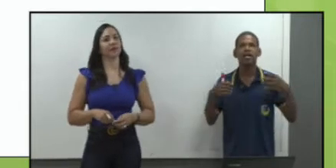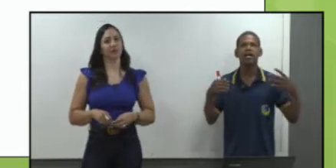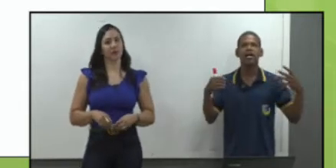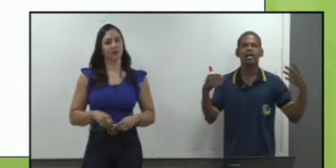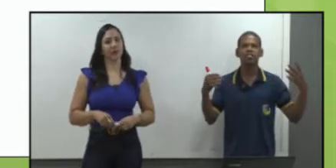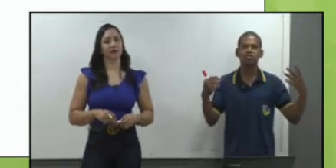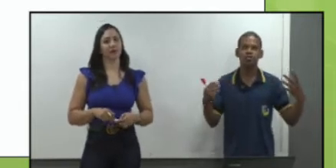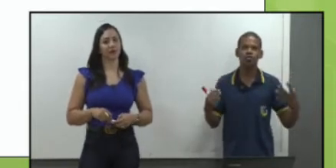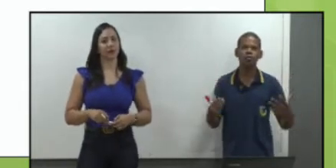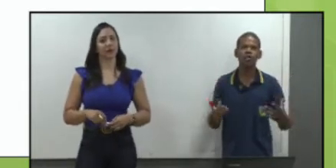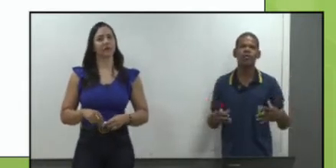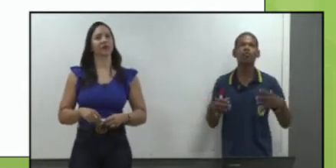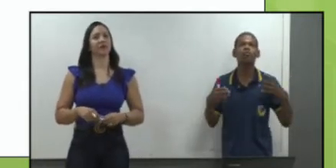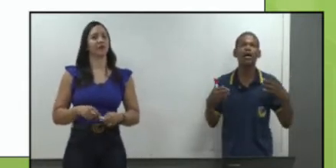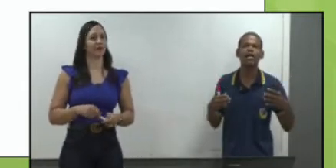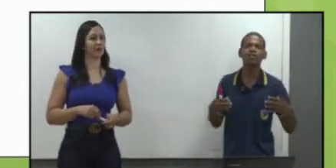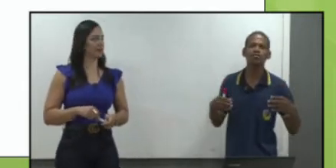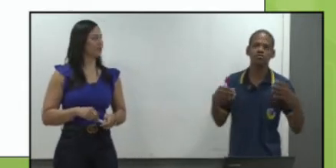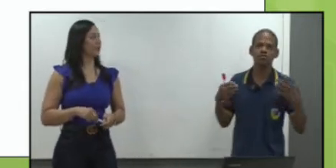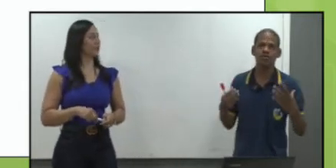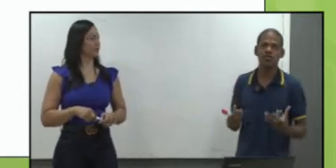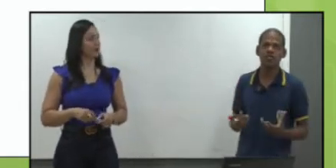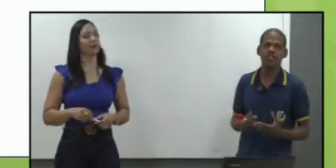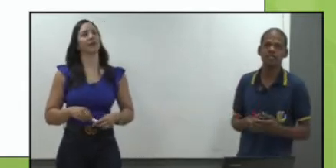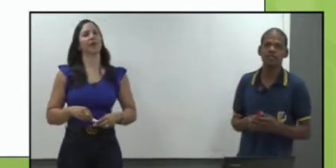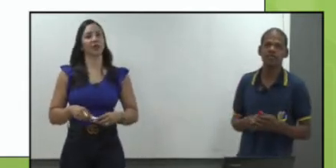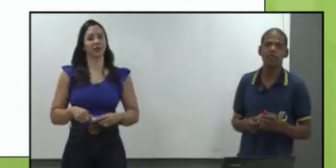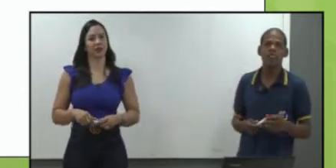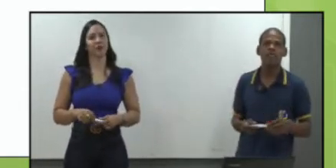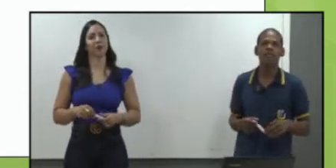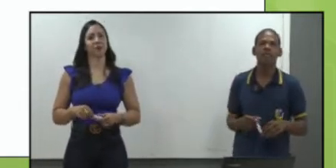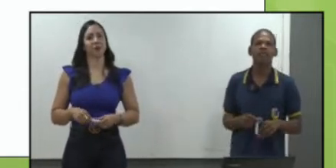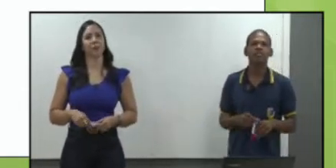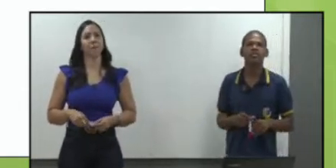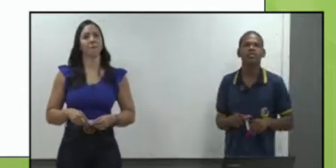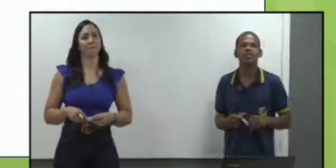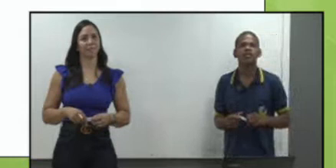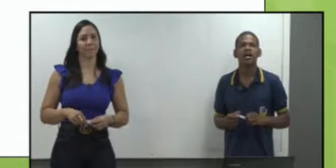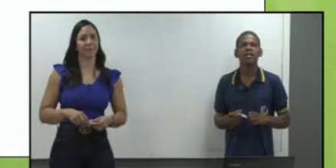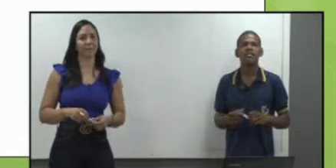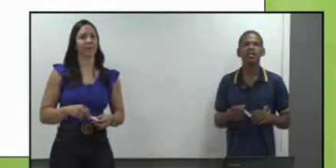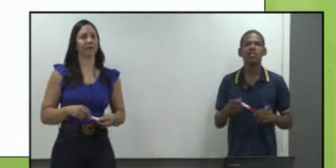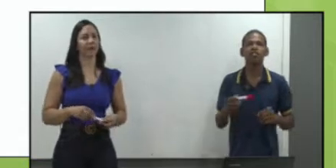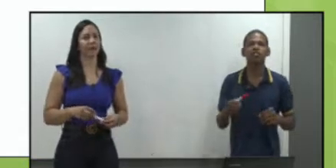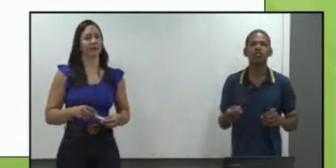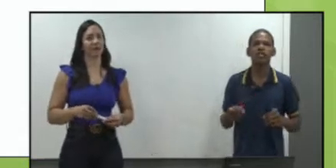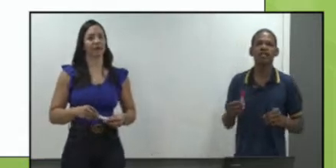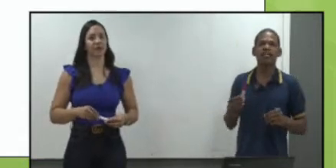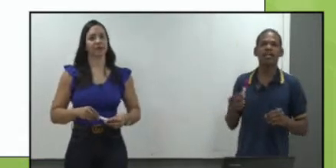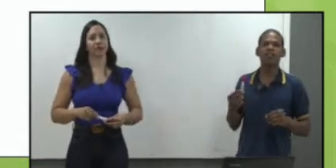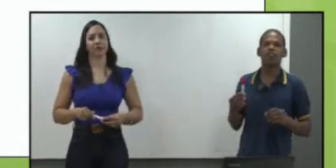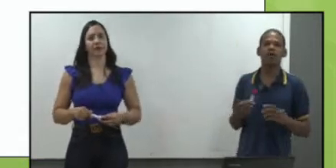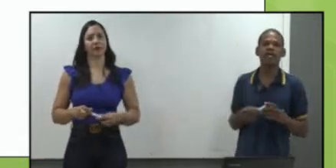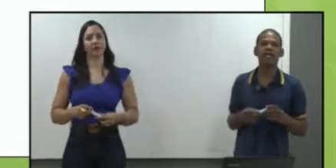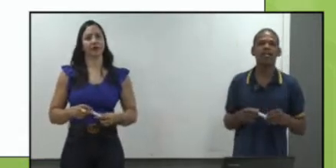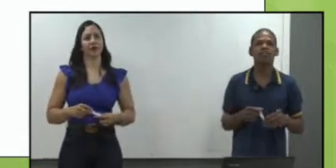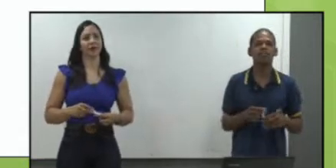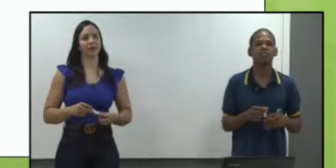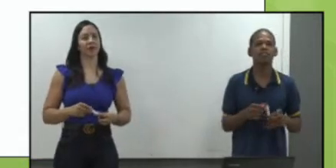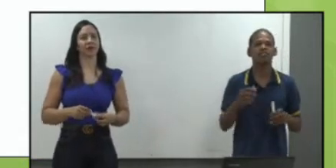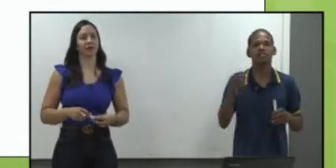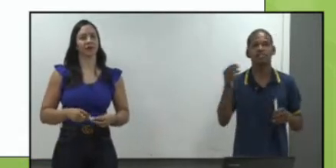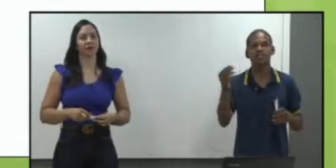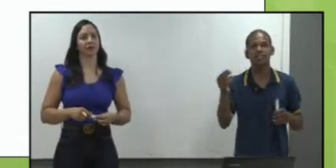exibir a questão do seu corpo também, o belo do corpo, não é isso? Isso. A dança tem uma história que acompanha